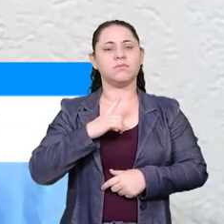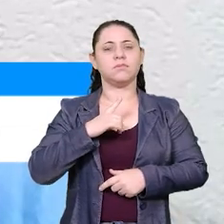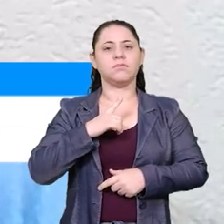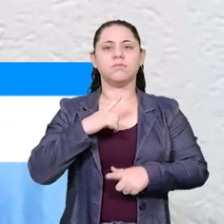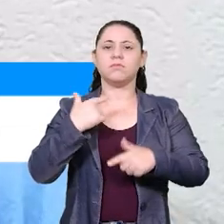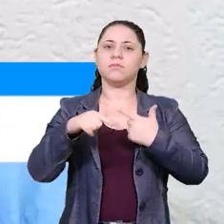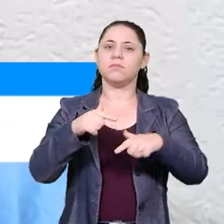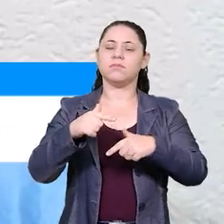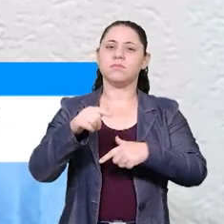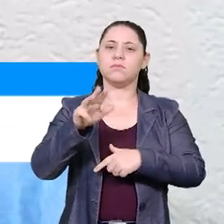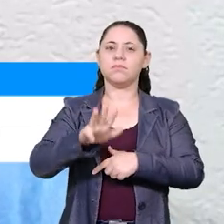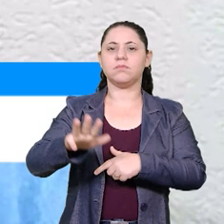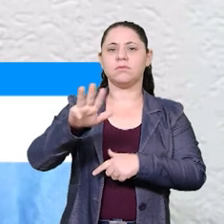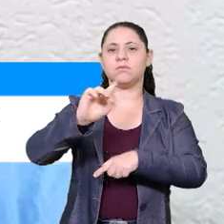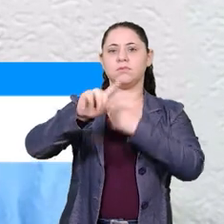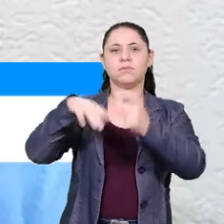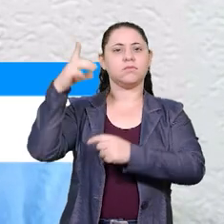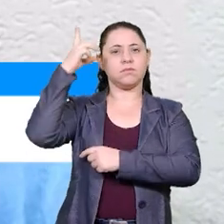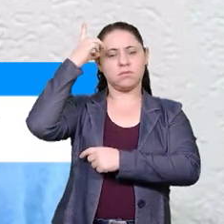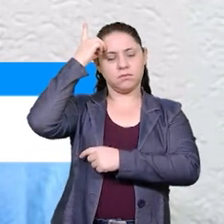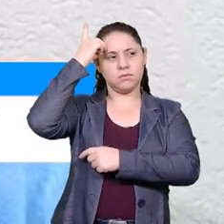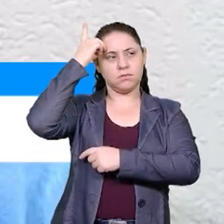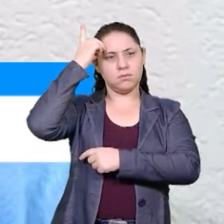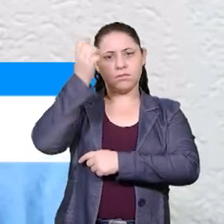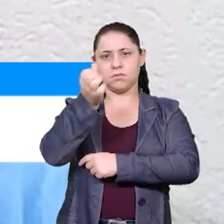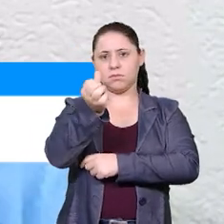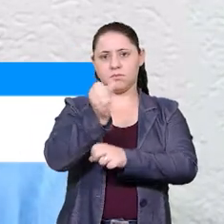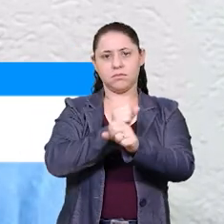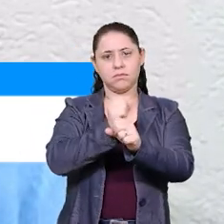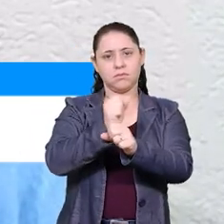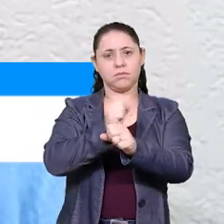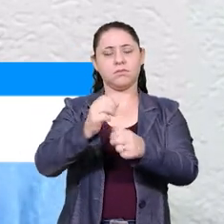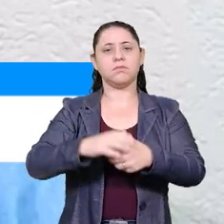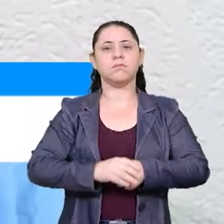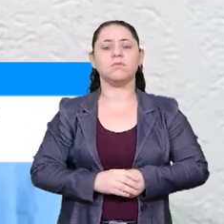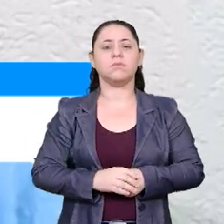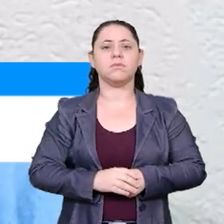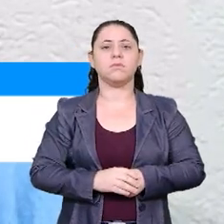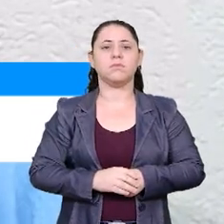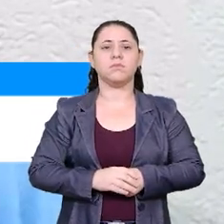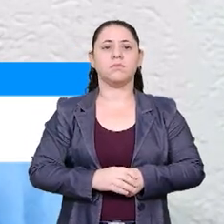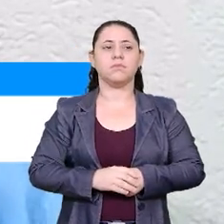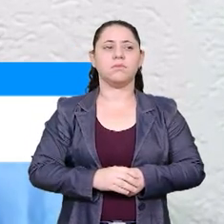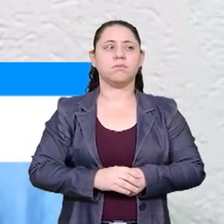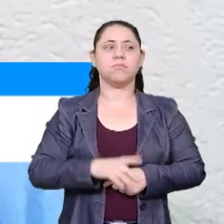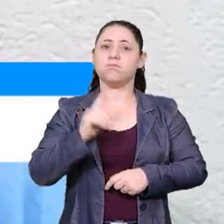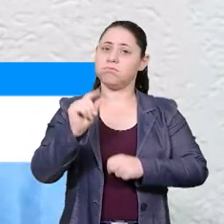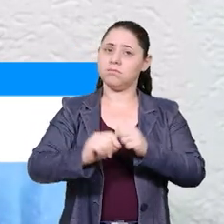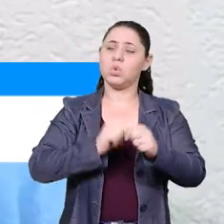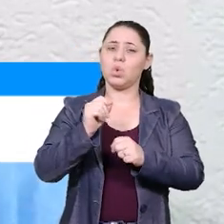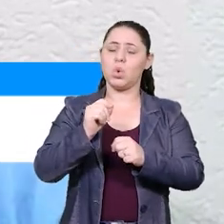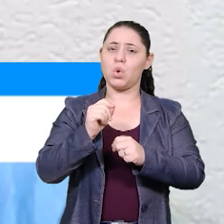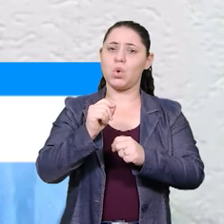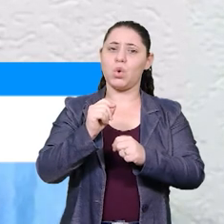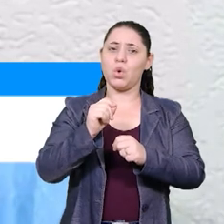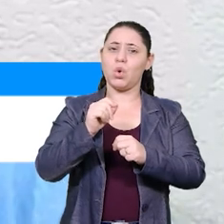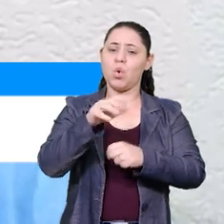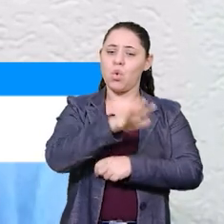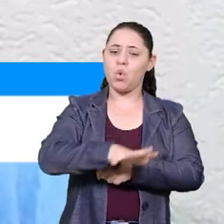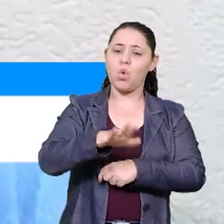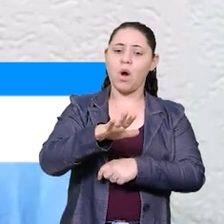presidente Lula por 8 anos e o verdadeiro da presidente Dilma por seis anos